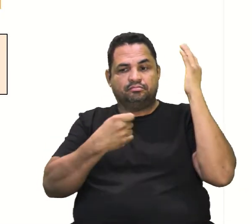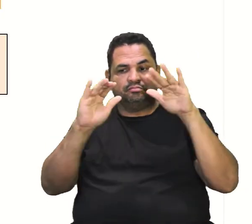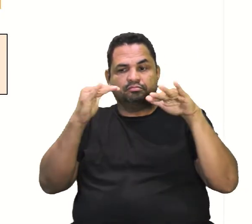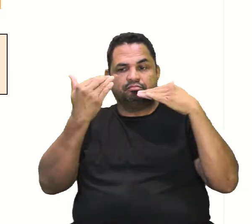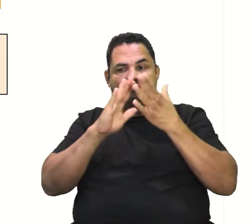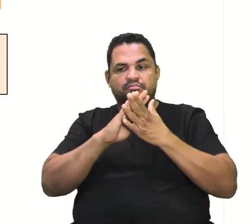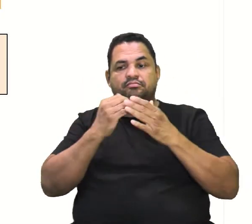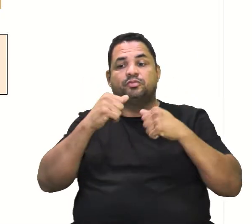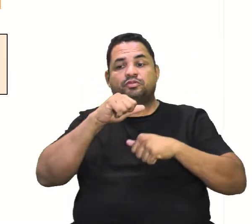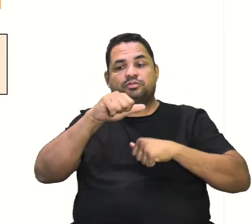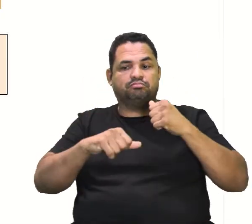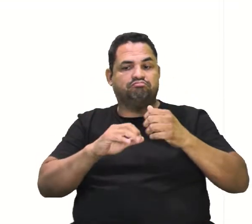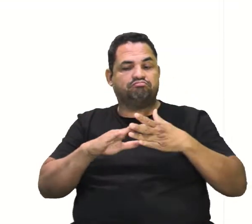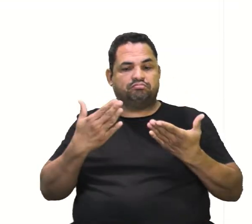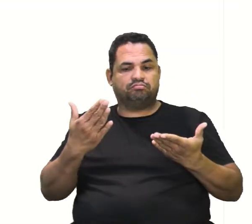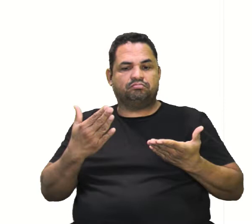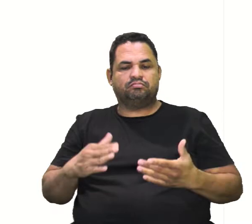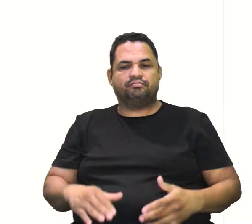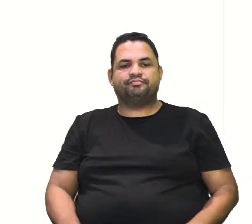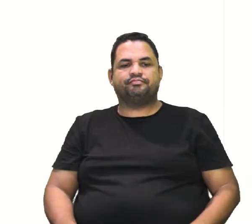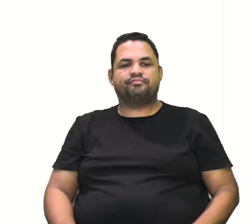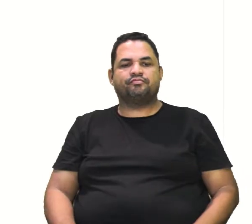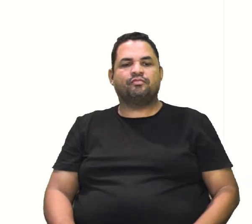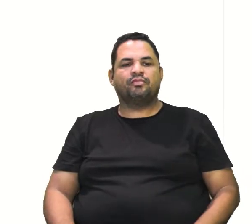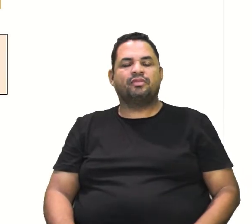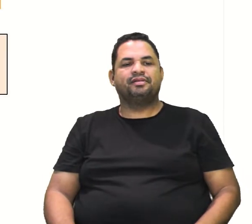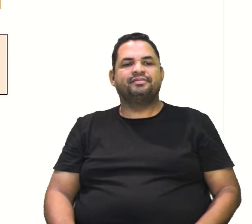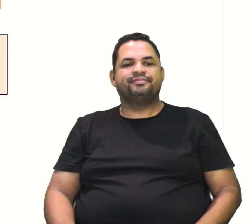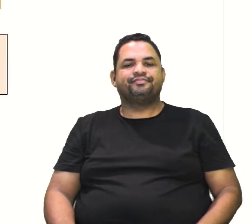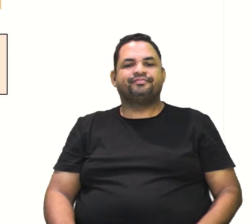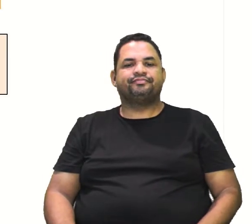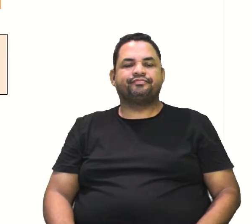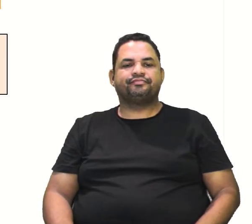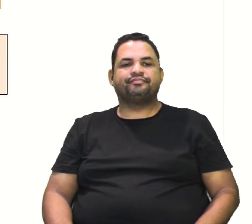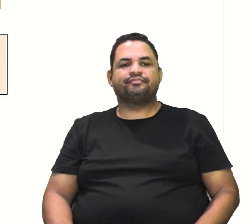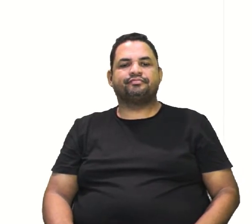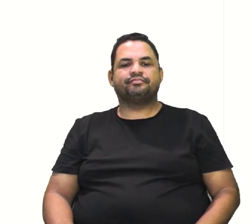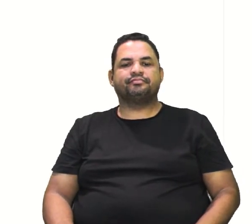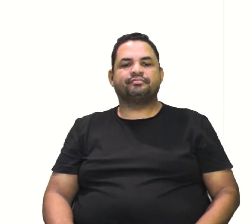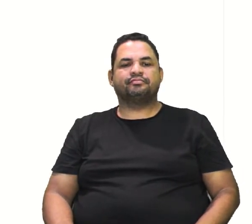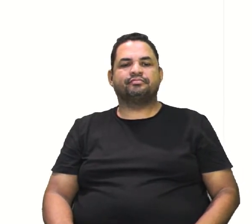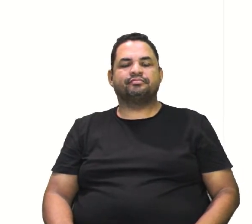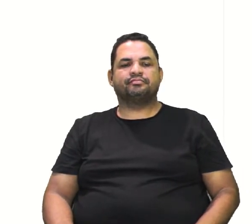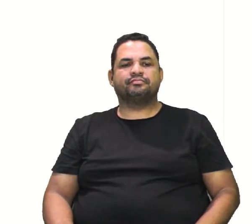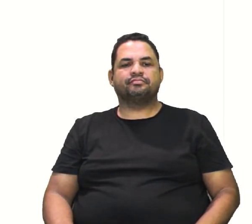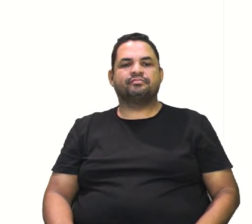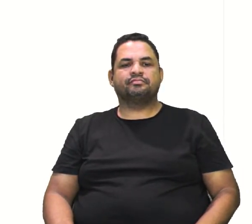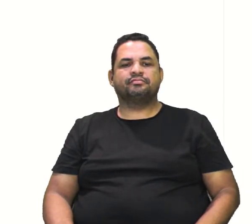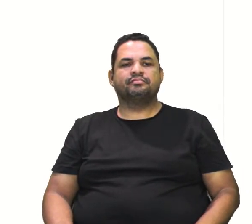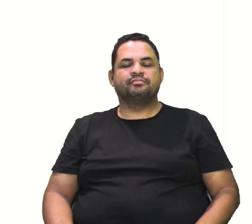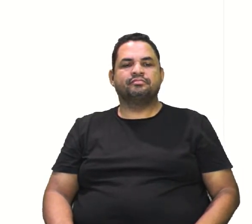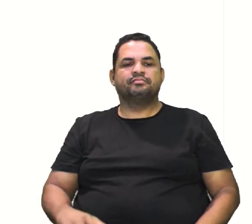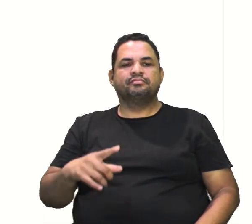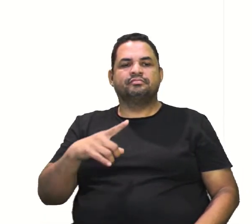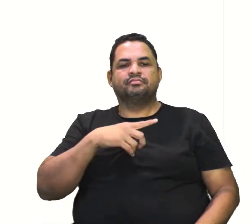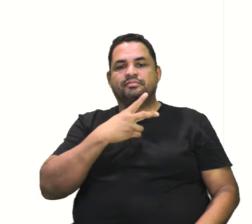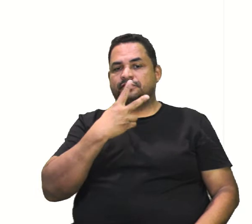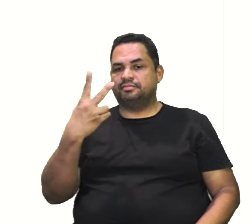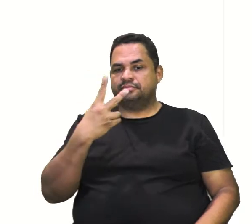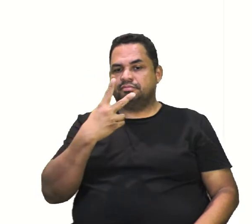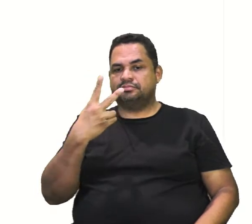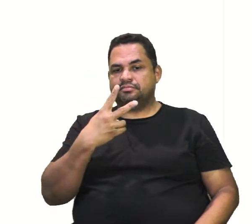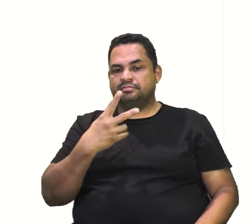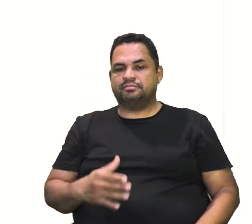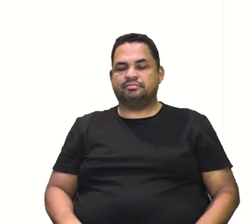pode mudar, né? É, isso mesmo, Quando tá? o X ao quadrado estiver com outro valor embaixo, olha, cadê? Olha aí, vamos lá. Agora já temos aqui o segundo